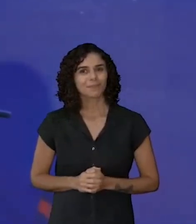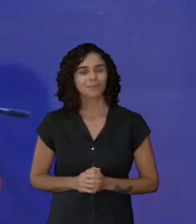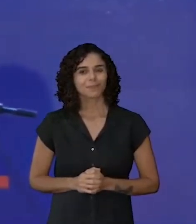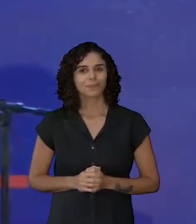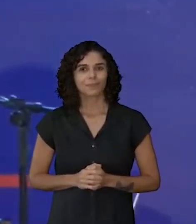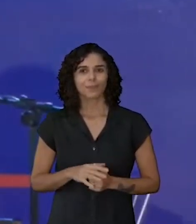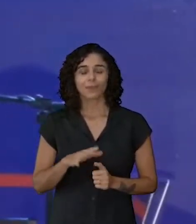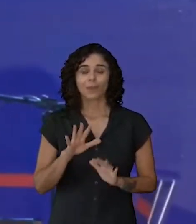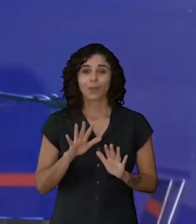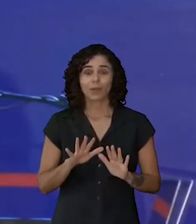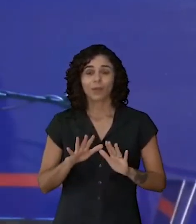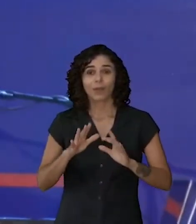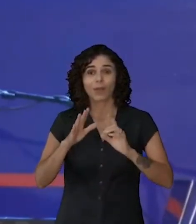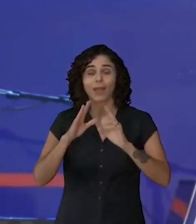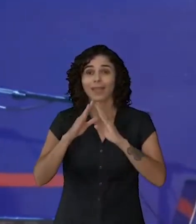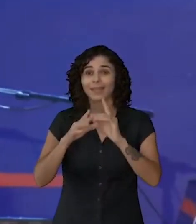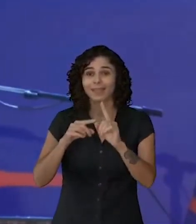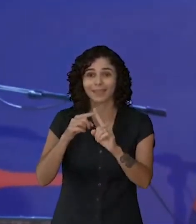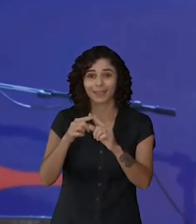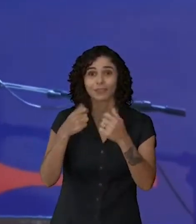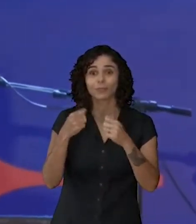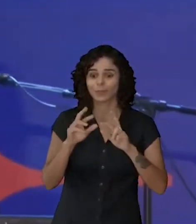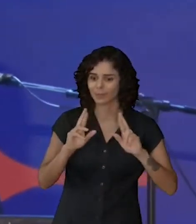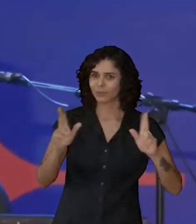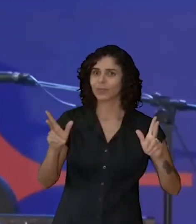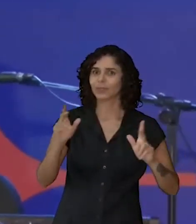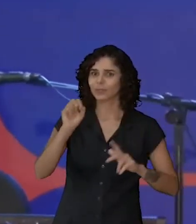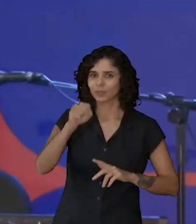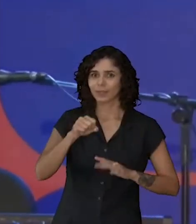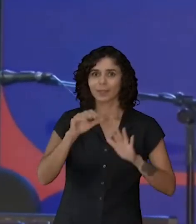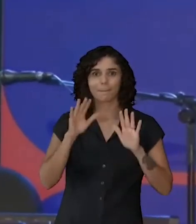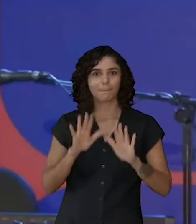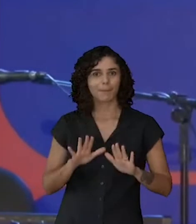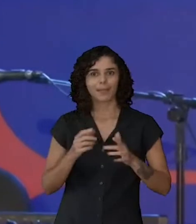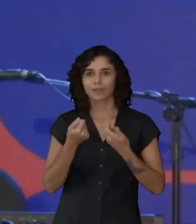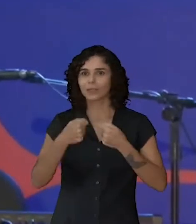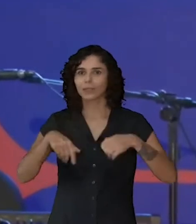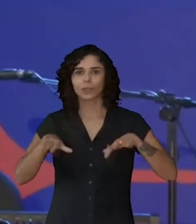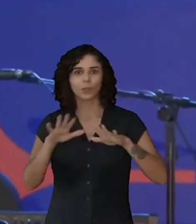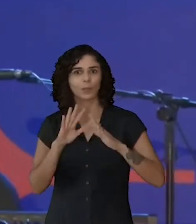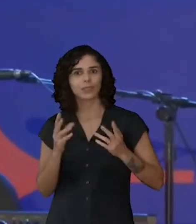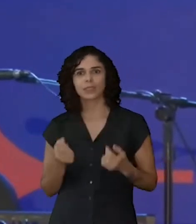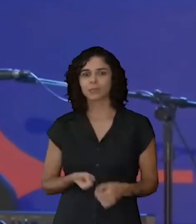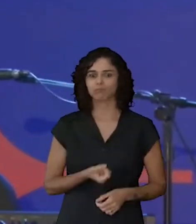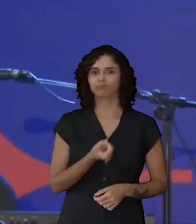A igreja tem que ser diferente, mas a igreja não tem que ser esquisita.